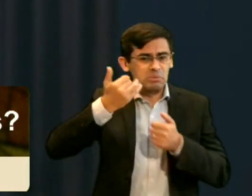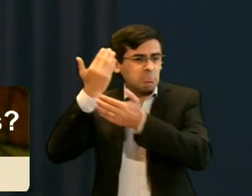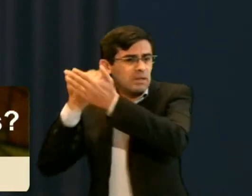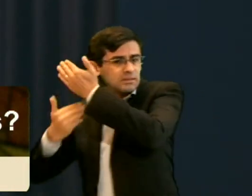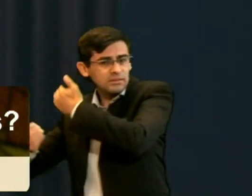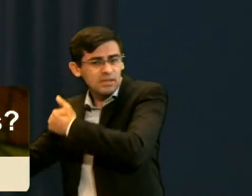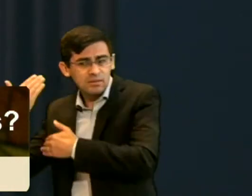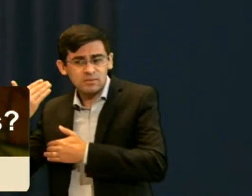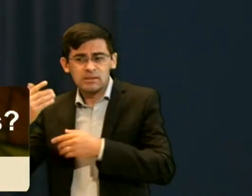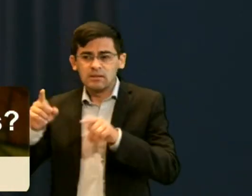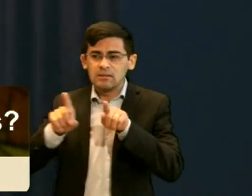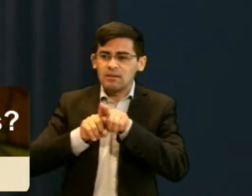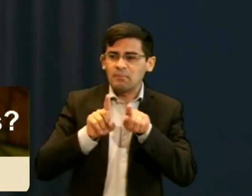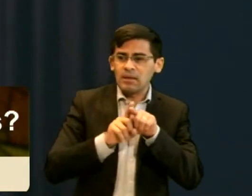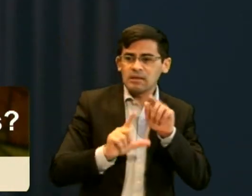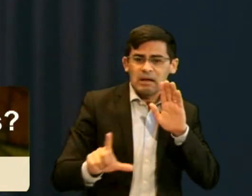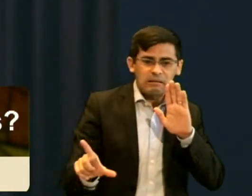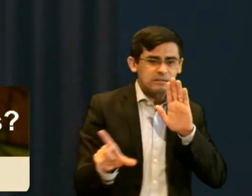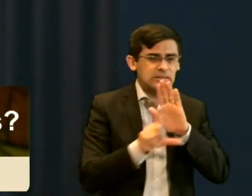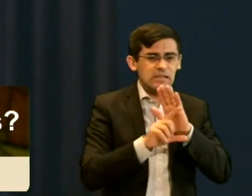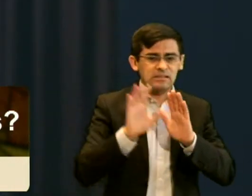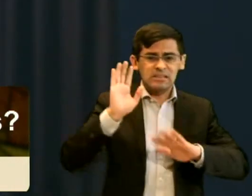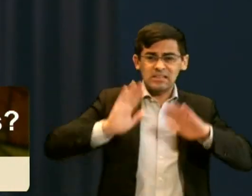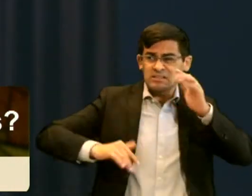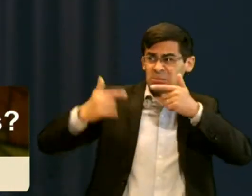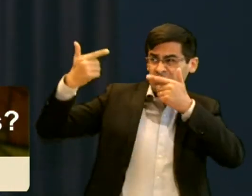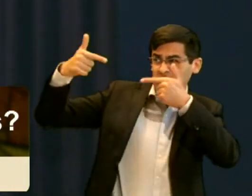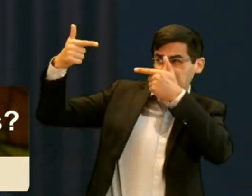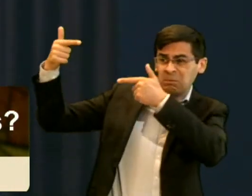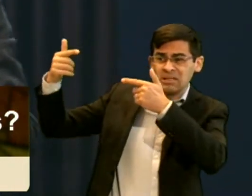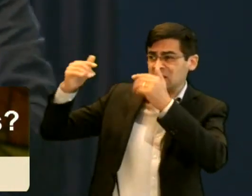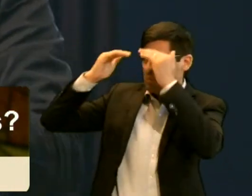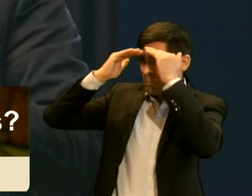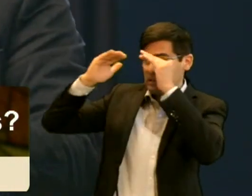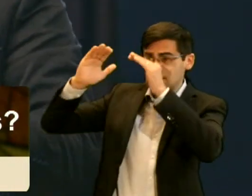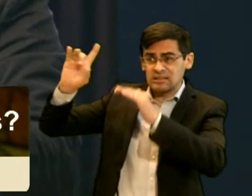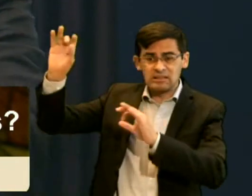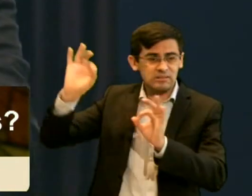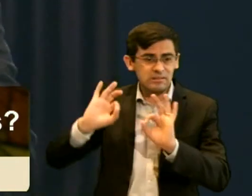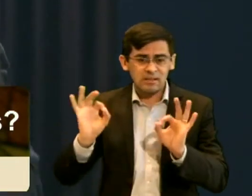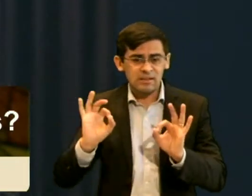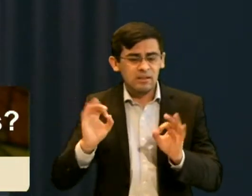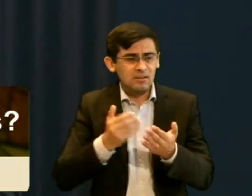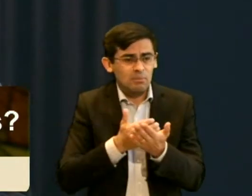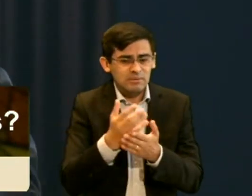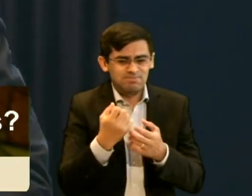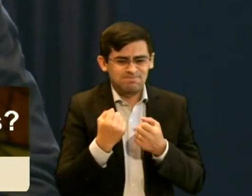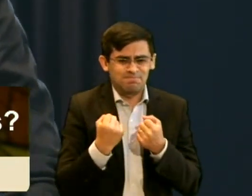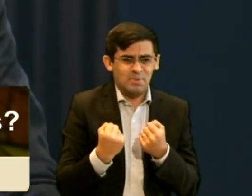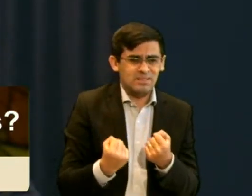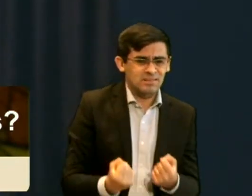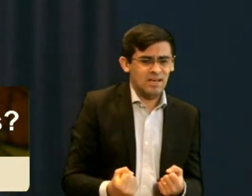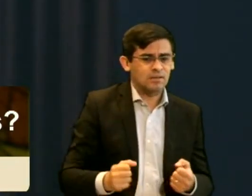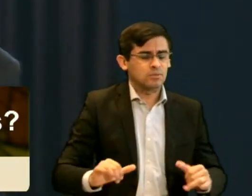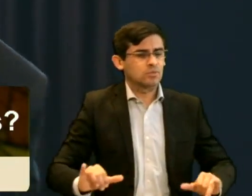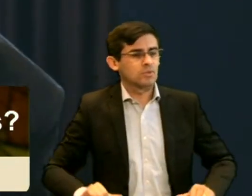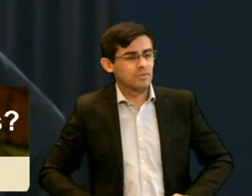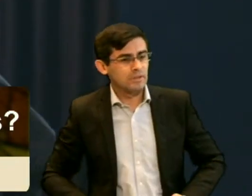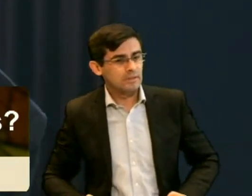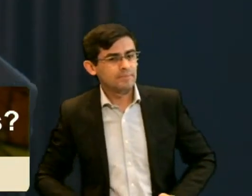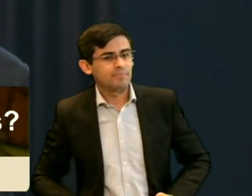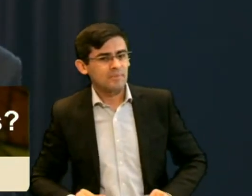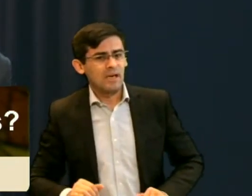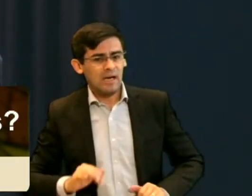com as leis que foram confrontadas do Espírito, e isso está trazendo pesar. Querido, já é